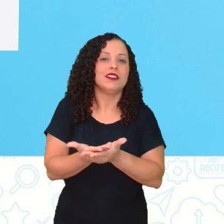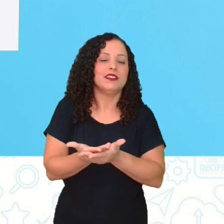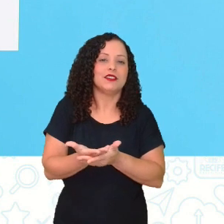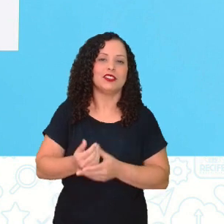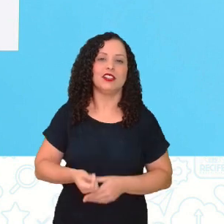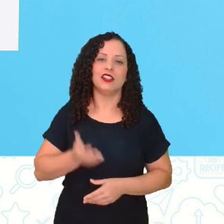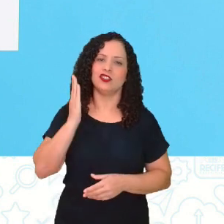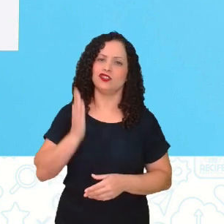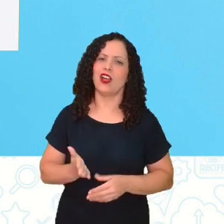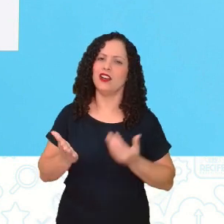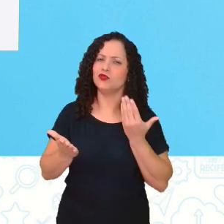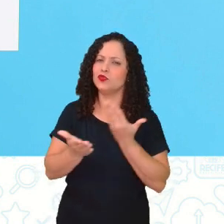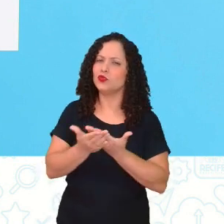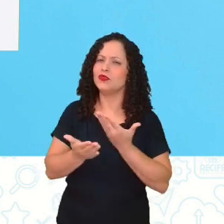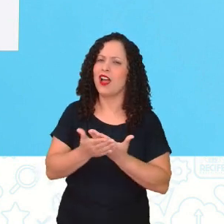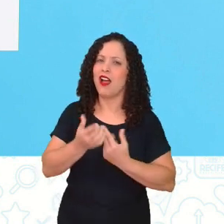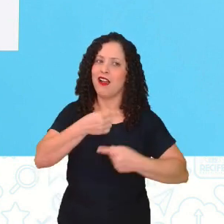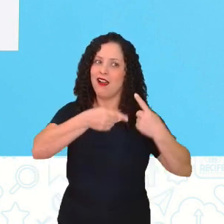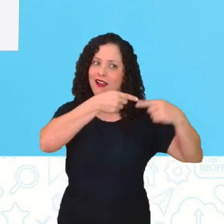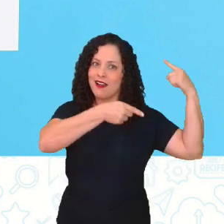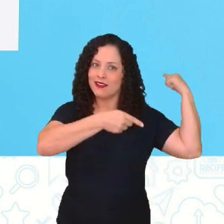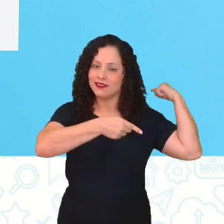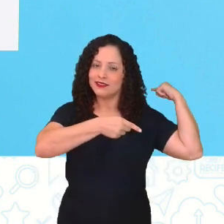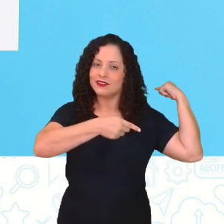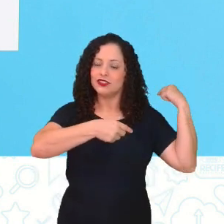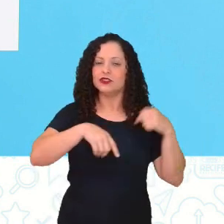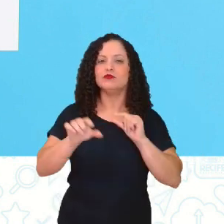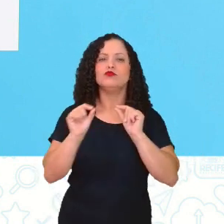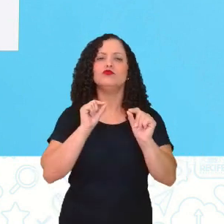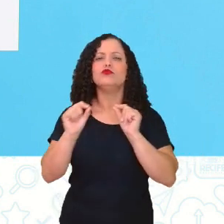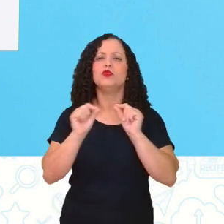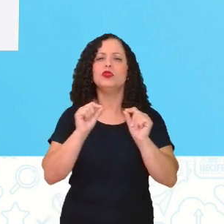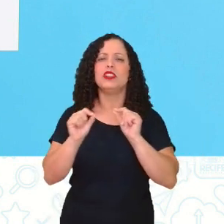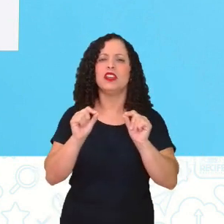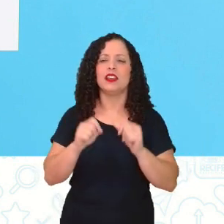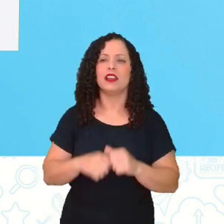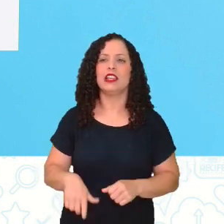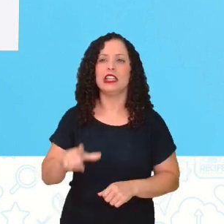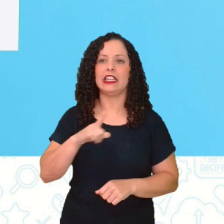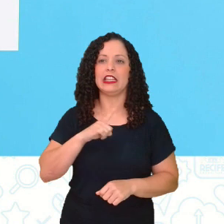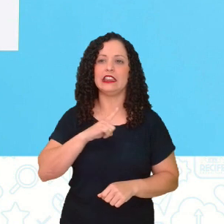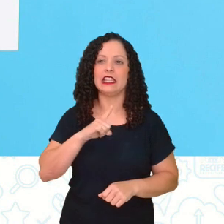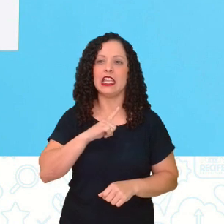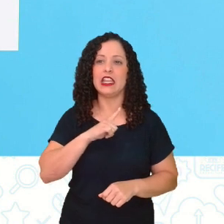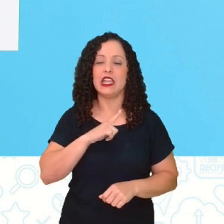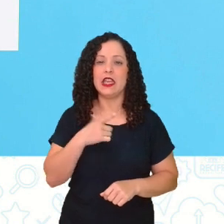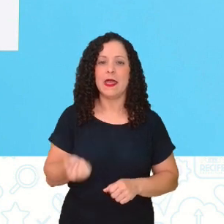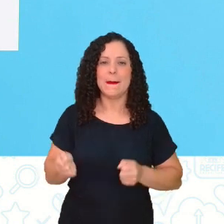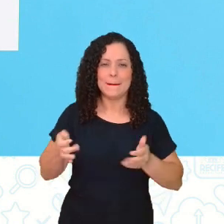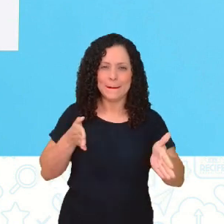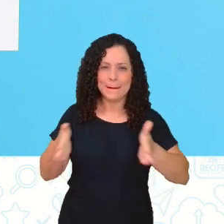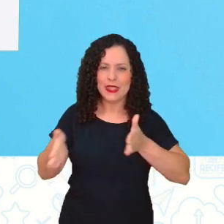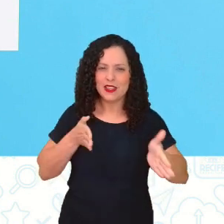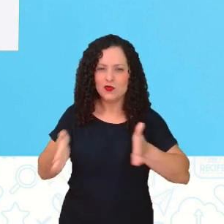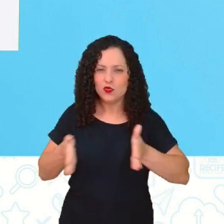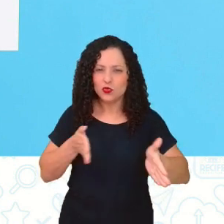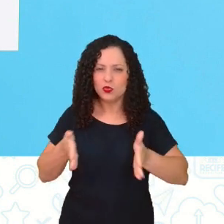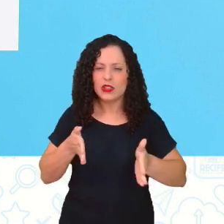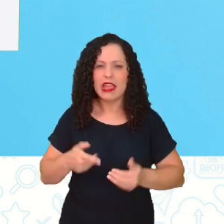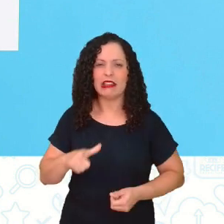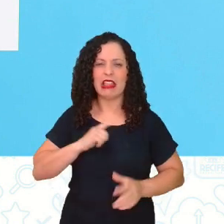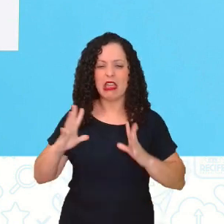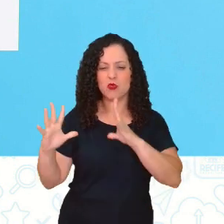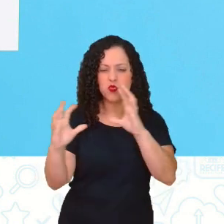já estudou em aulas passadas, né, sobre algumas revoltas nesse período aí que a gente